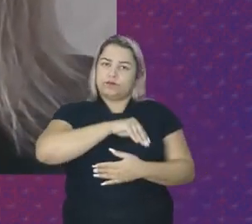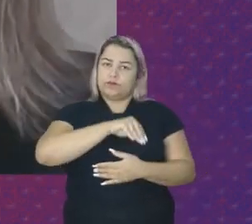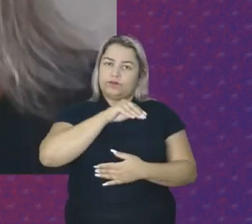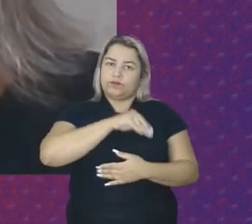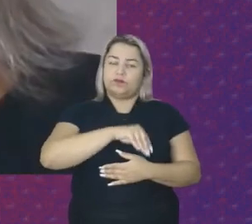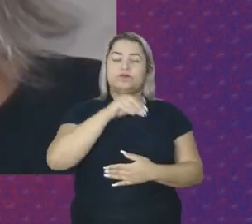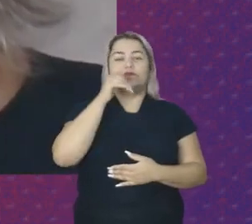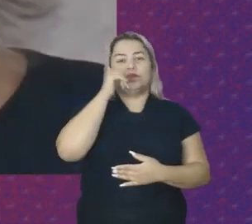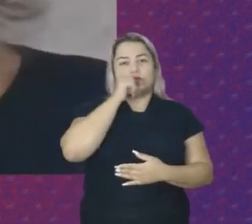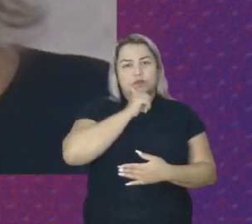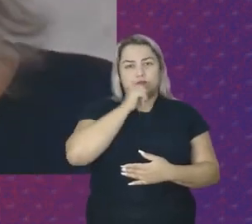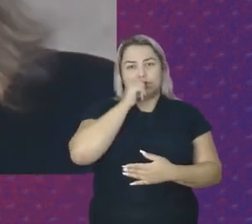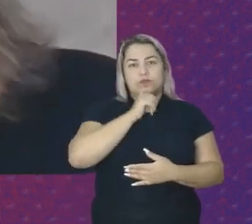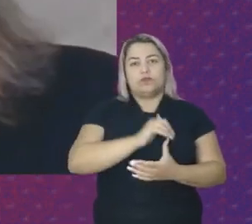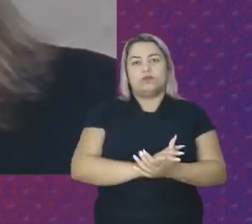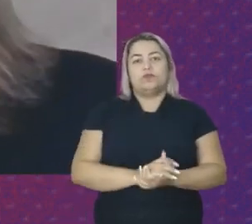mulheres,